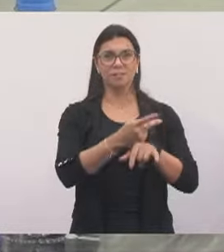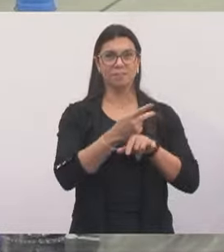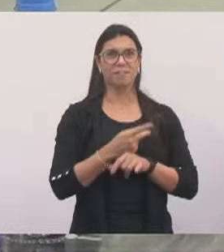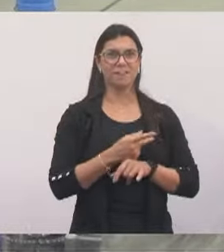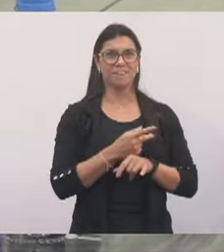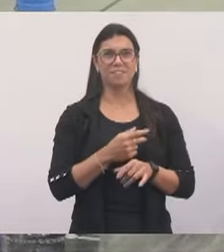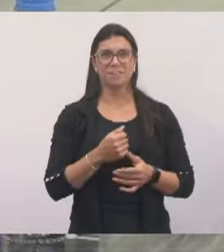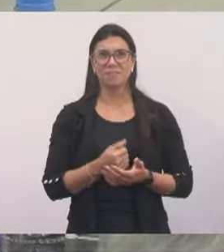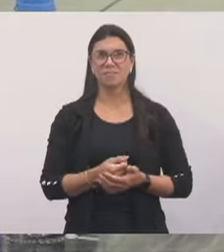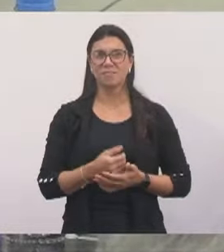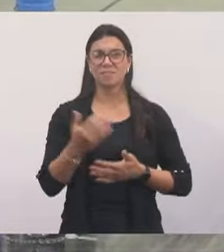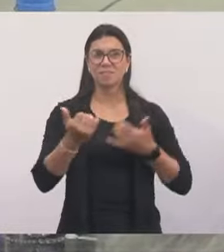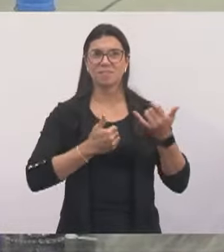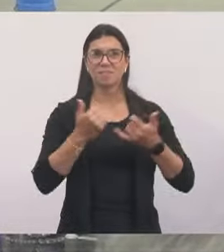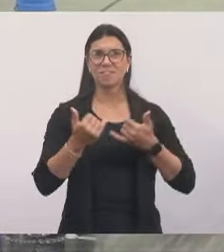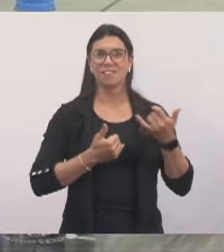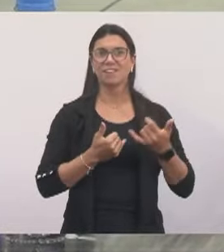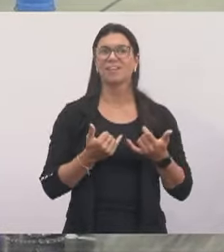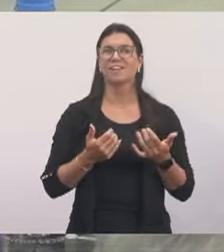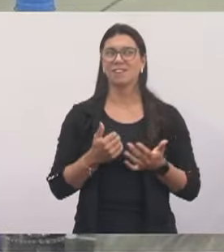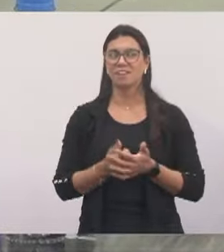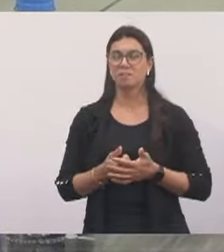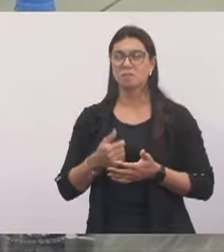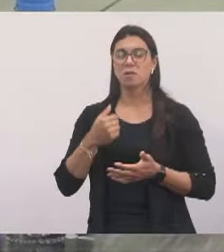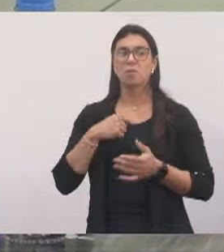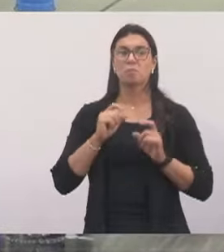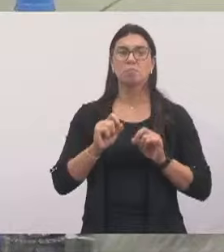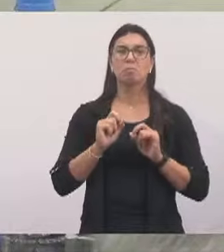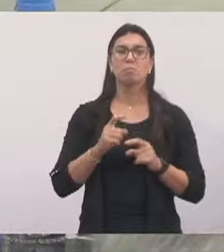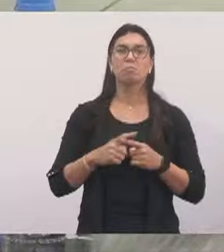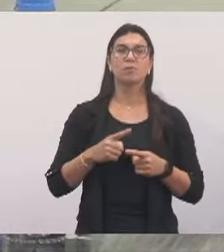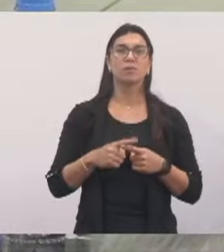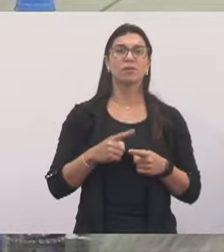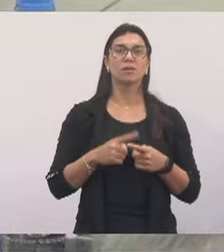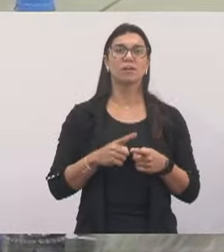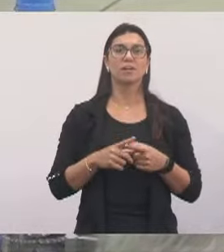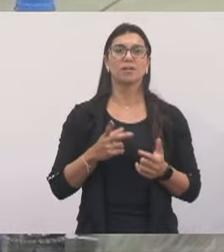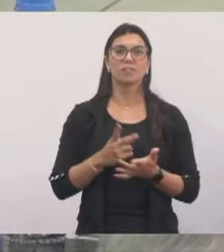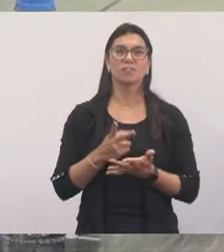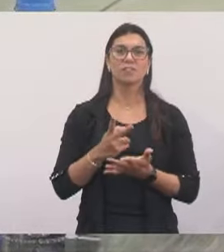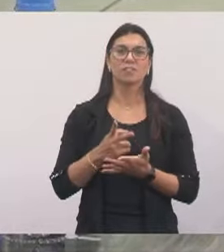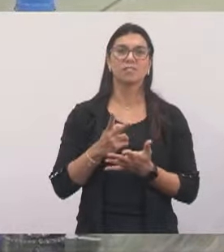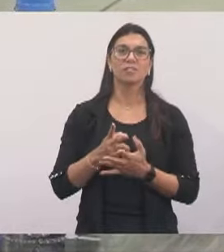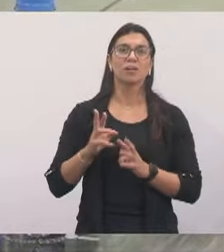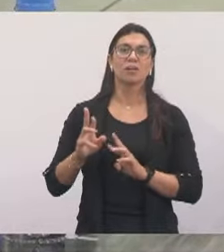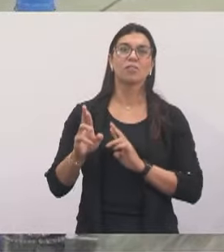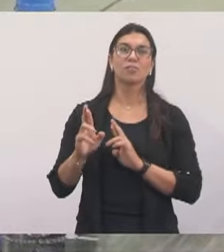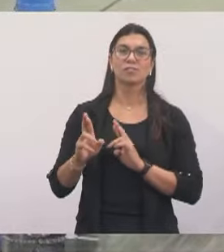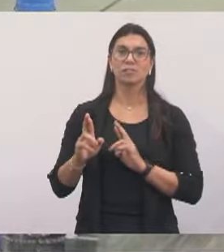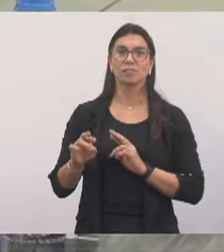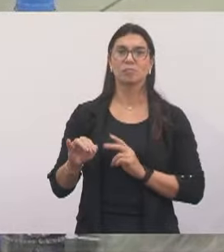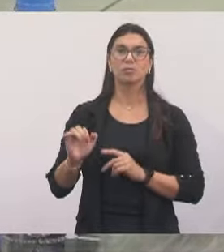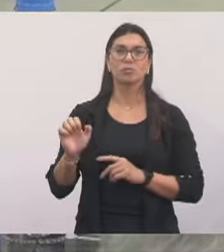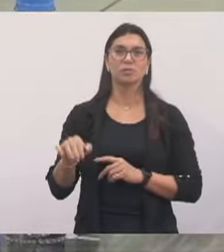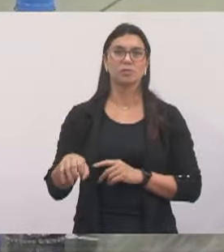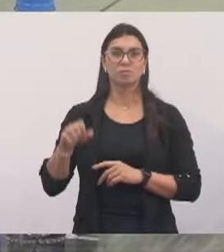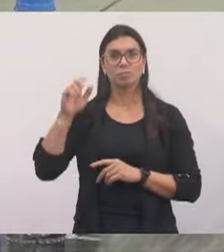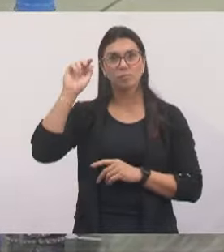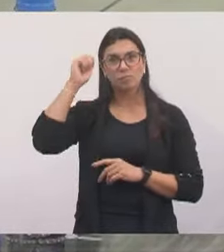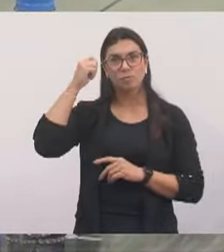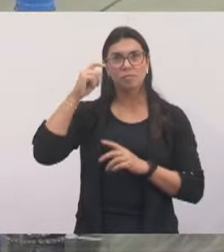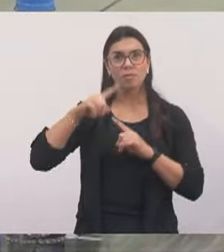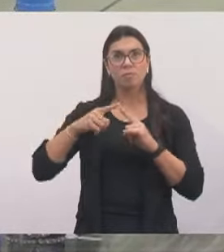não pode cair? Tem tudo isso na vida do atleta. Então, mas eu quero agradecer o Dude